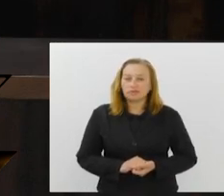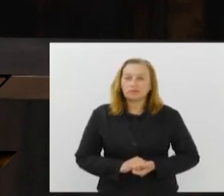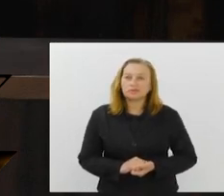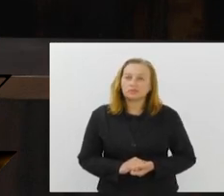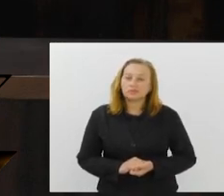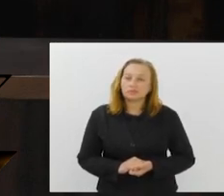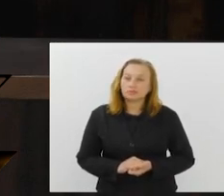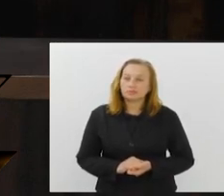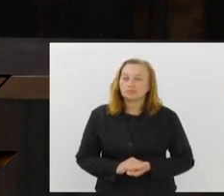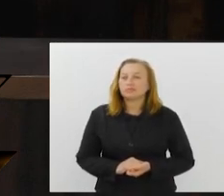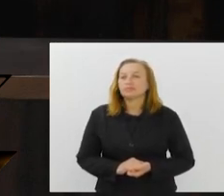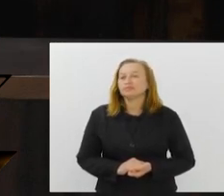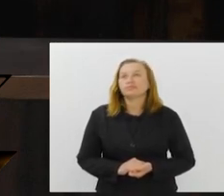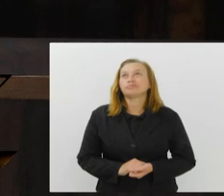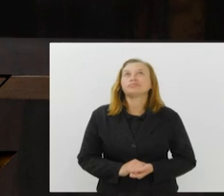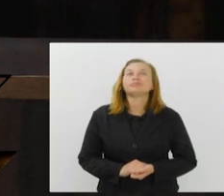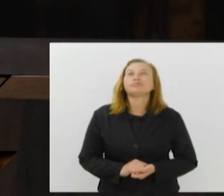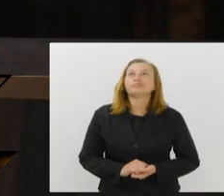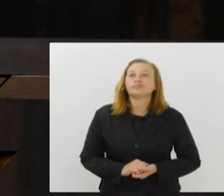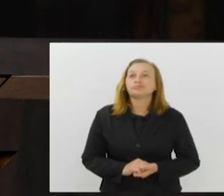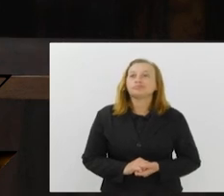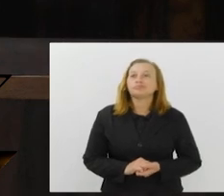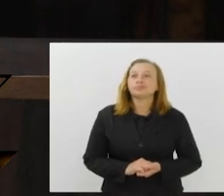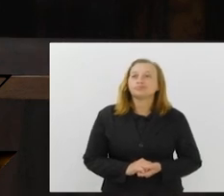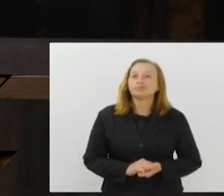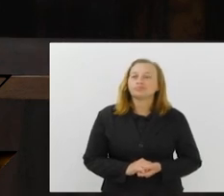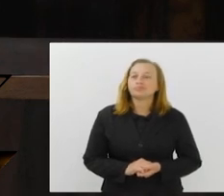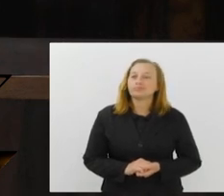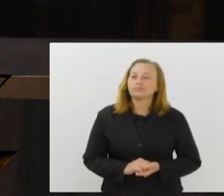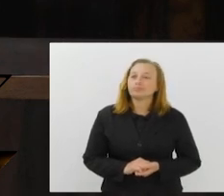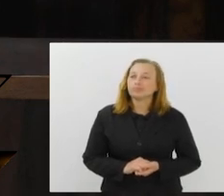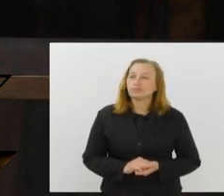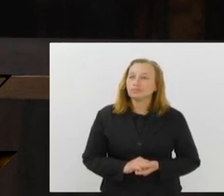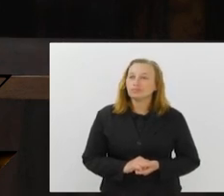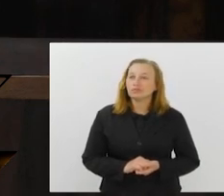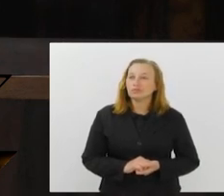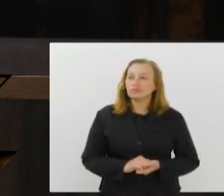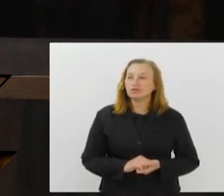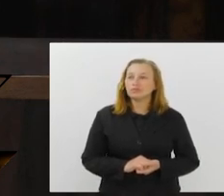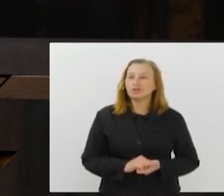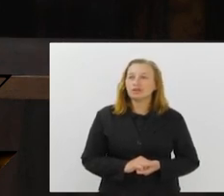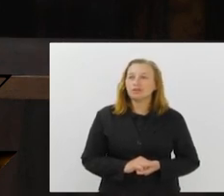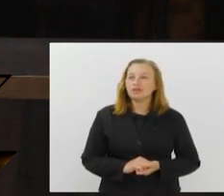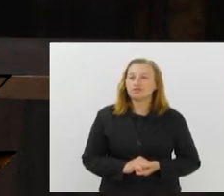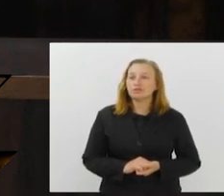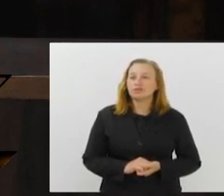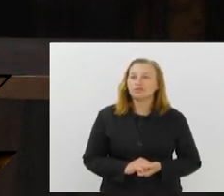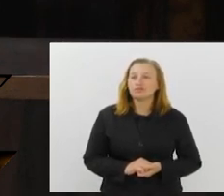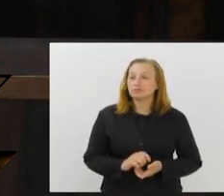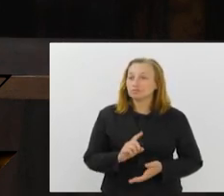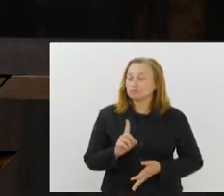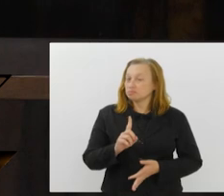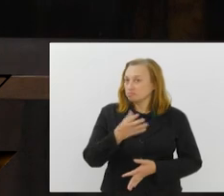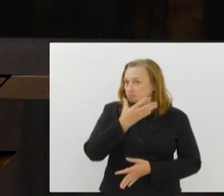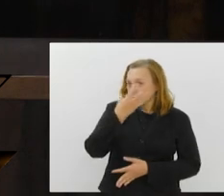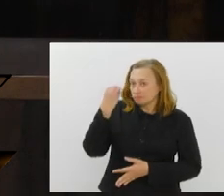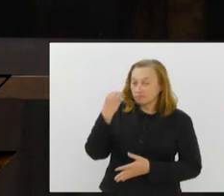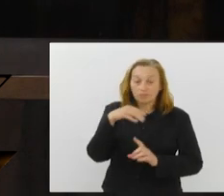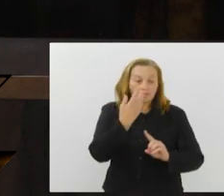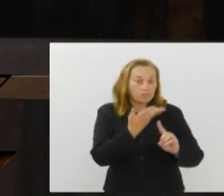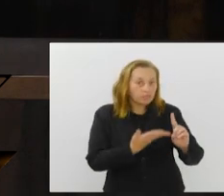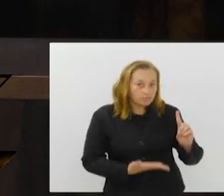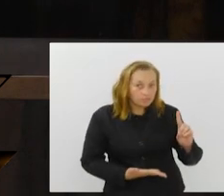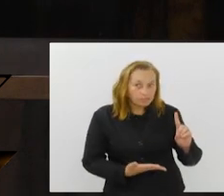eh hoje estamos aqui num ato que nunca vamos esquecer de homenagem a